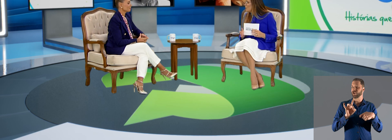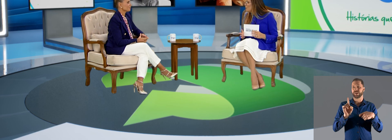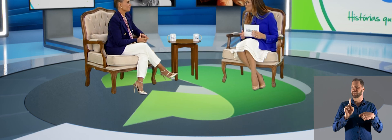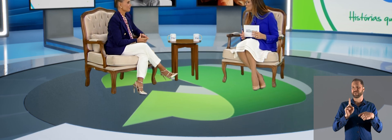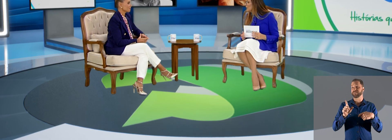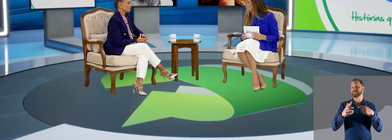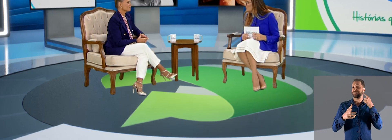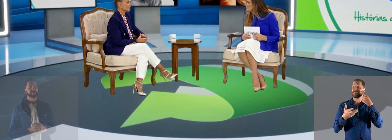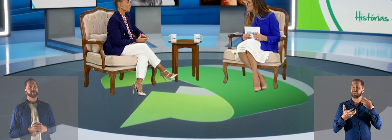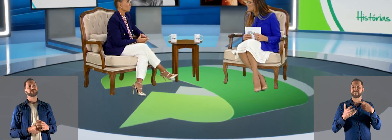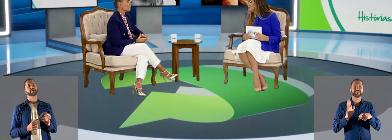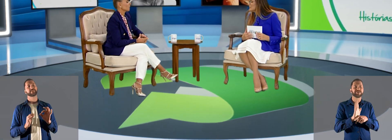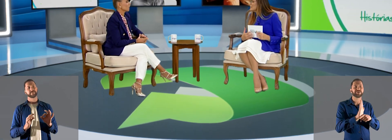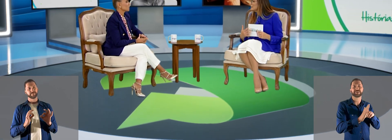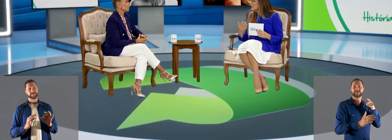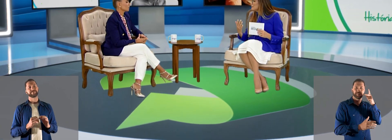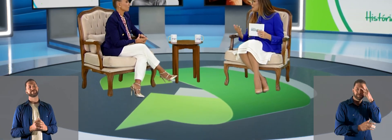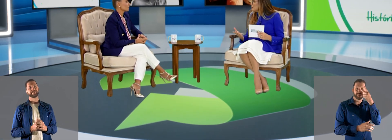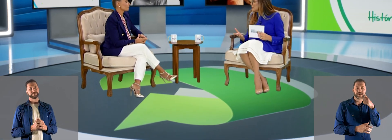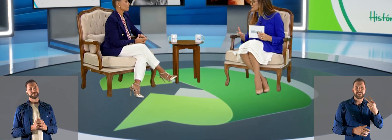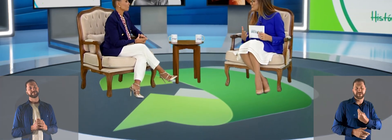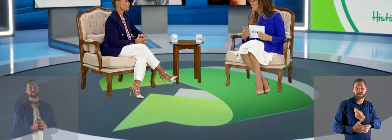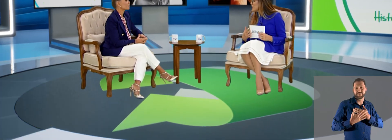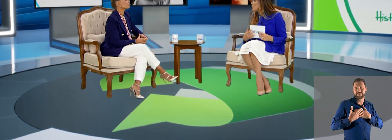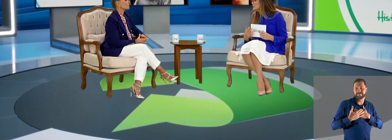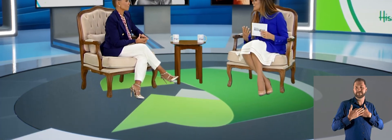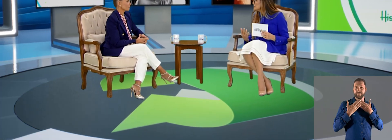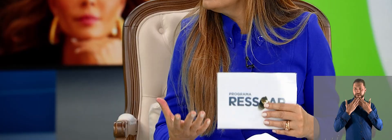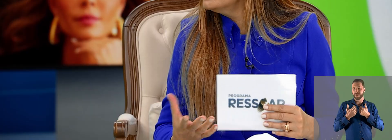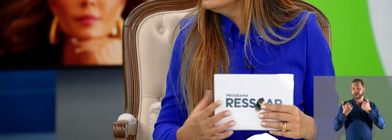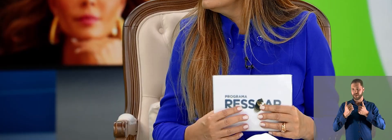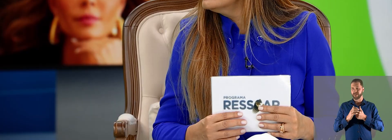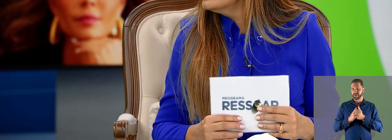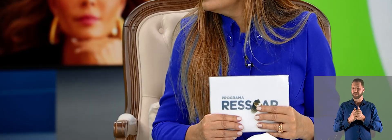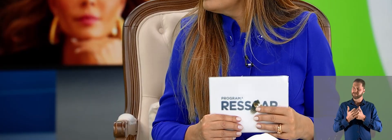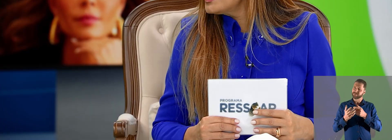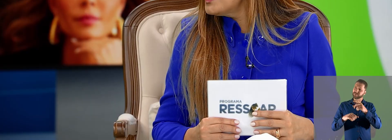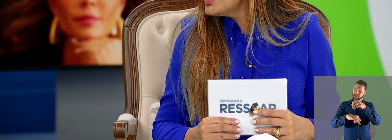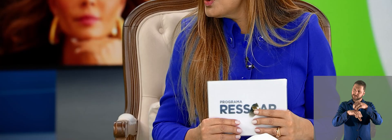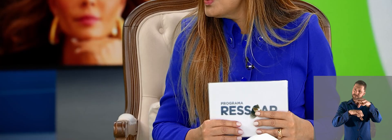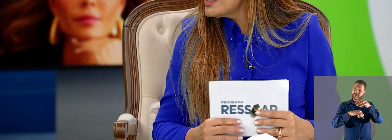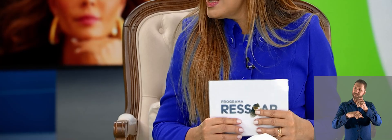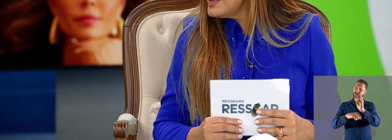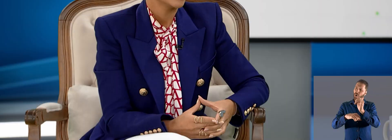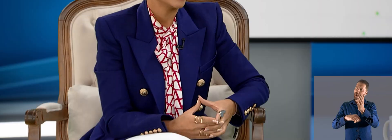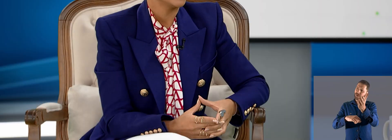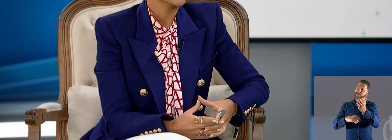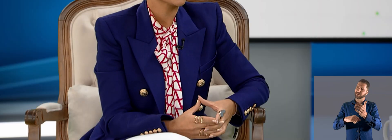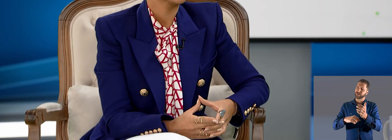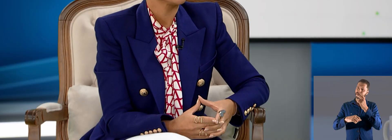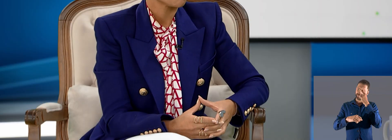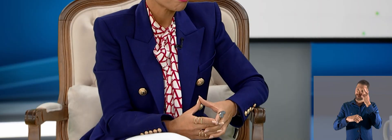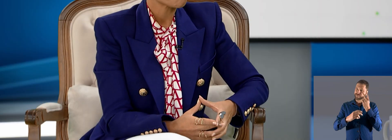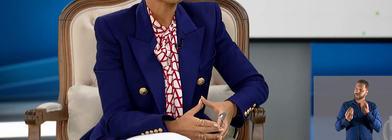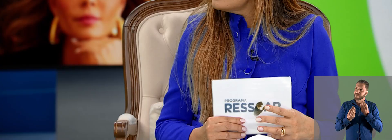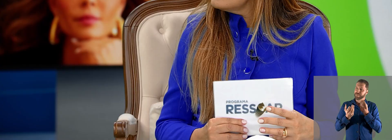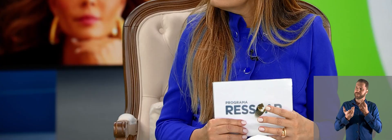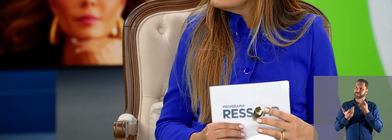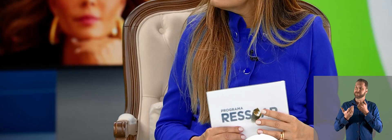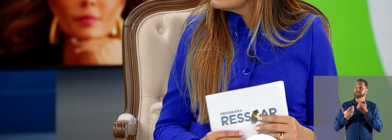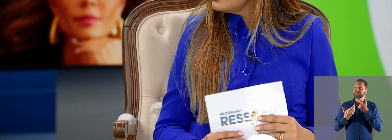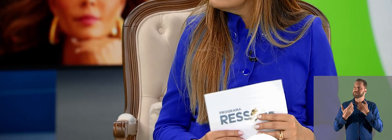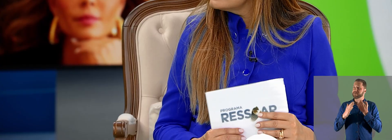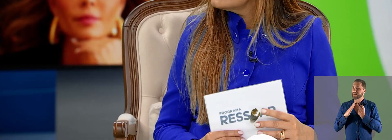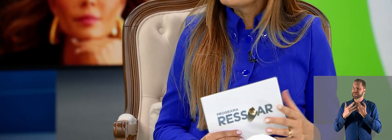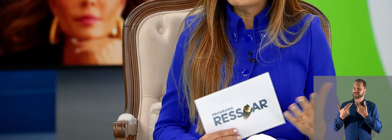nele só como um negócio você queria levar bem-estar a qualidade de vida para as pessoas né Queria que você compartilhasse